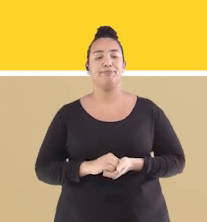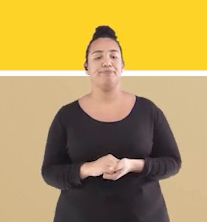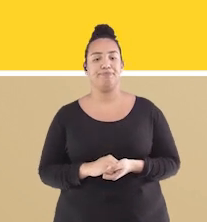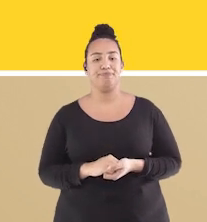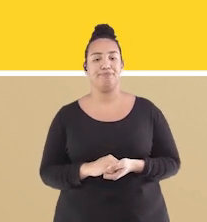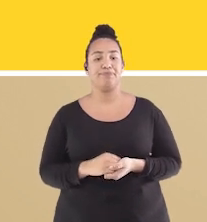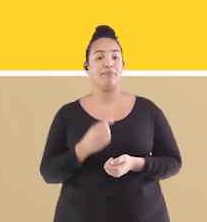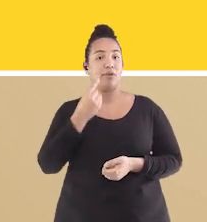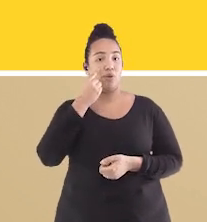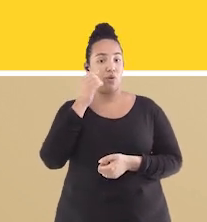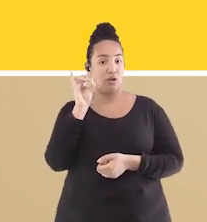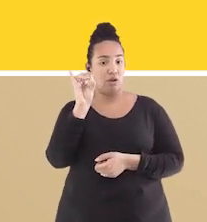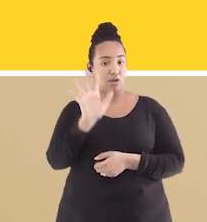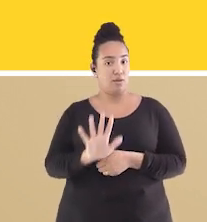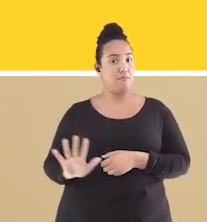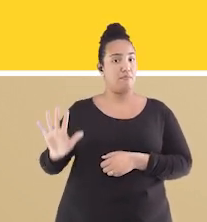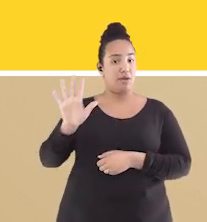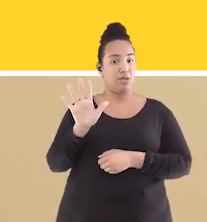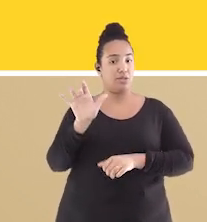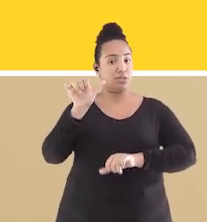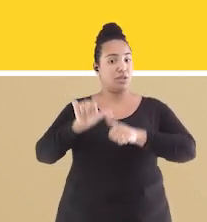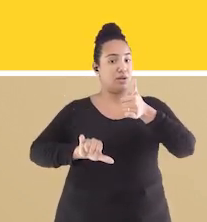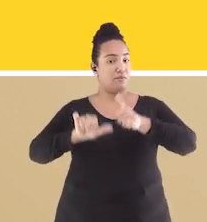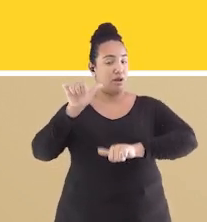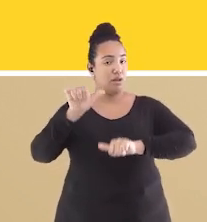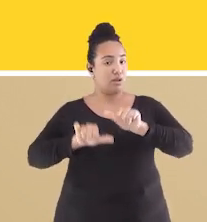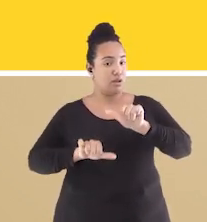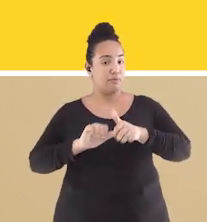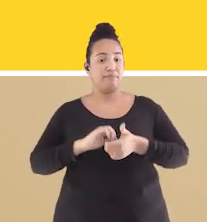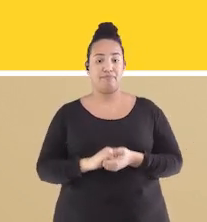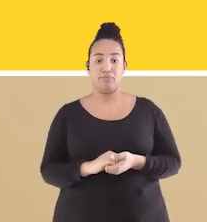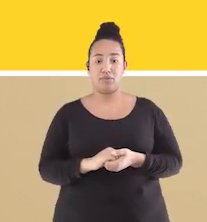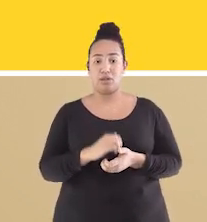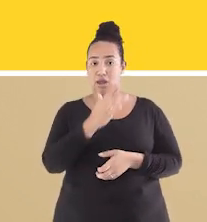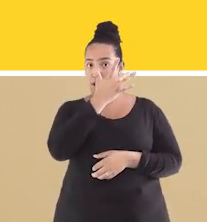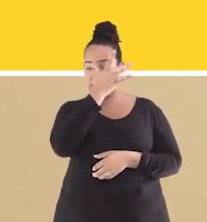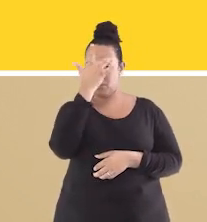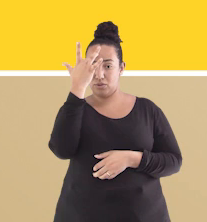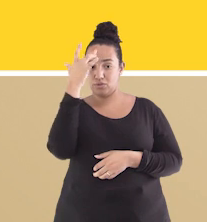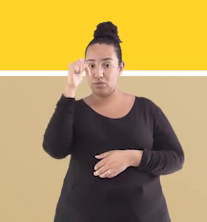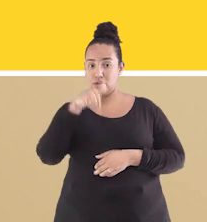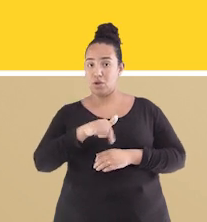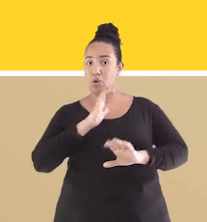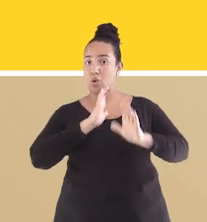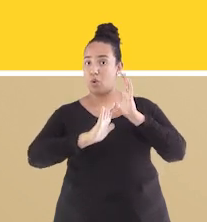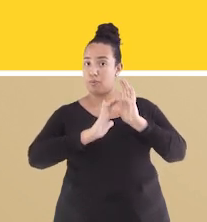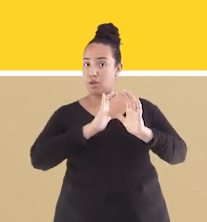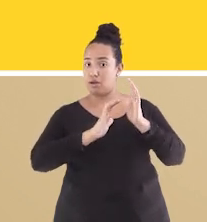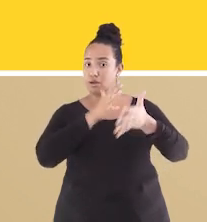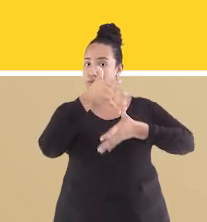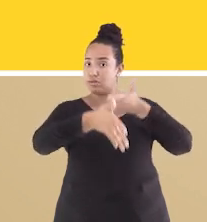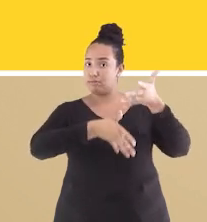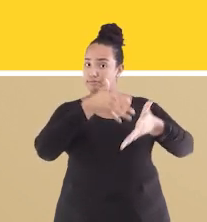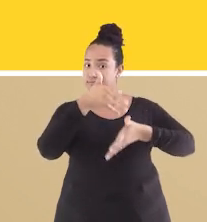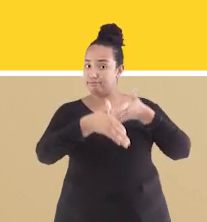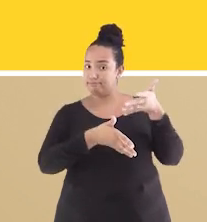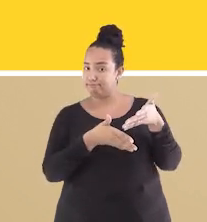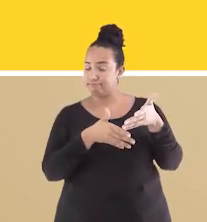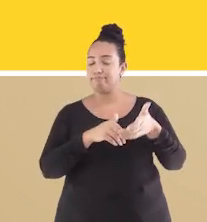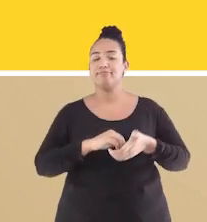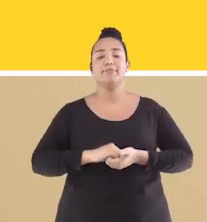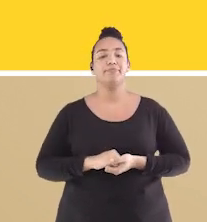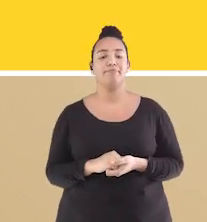a seguinte imagem. Nela, a pessoa está se comunicando através da língua brasileira de